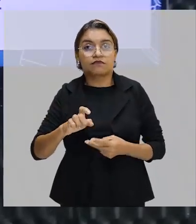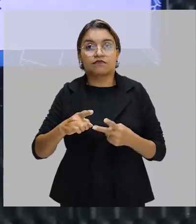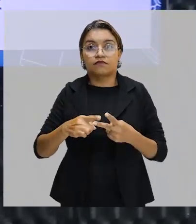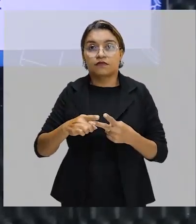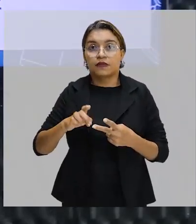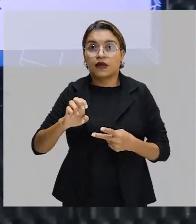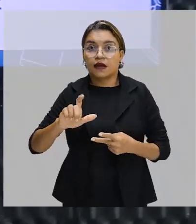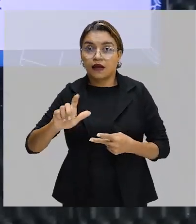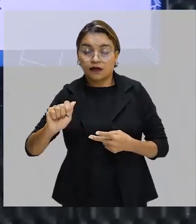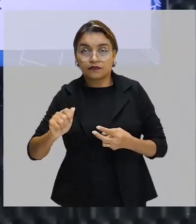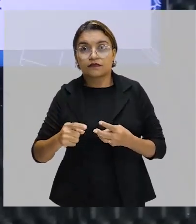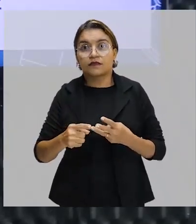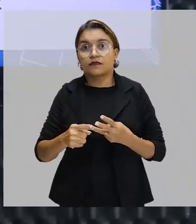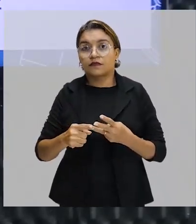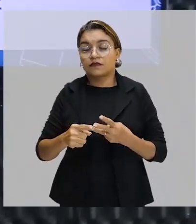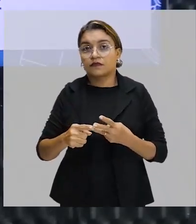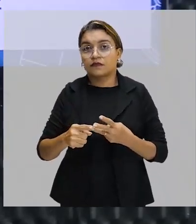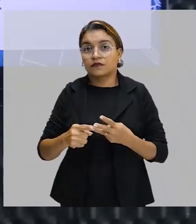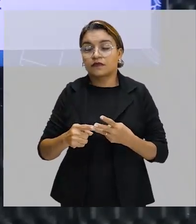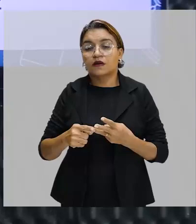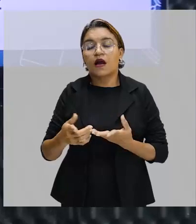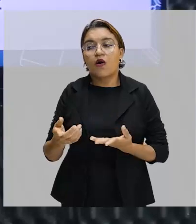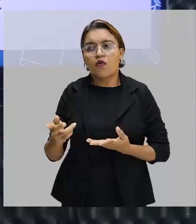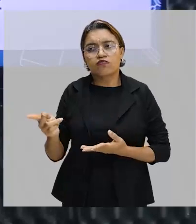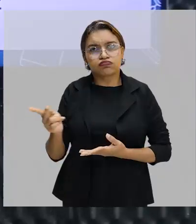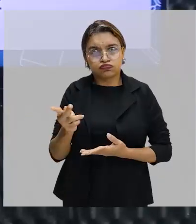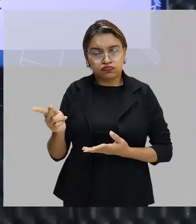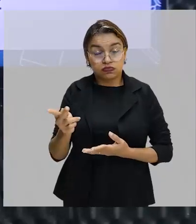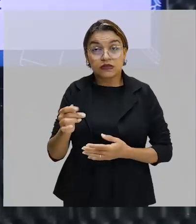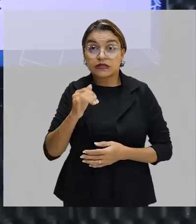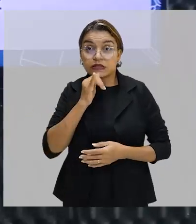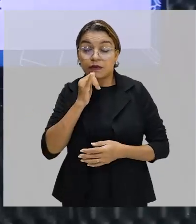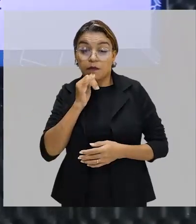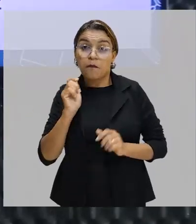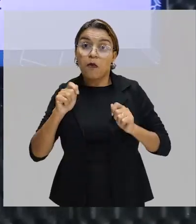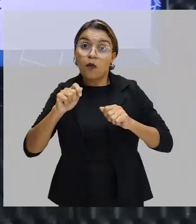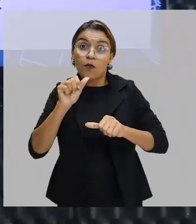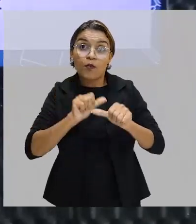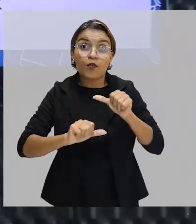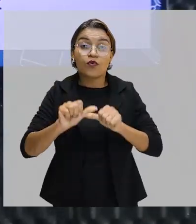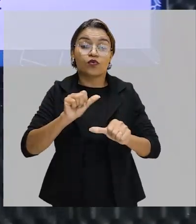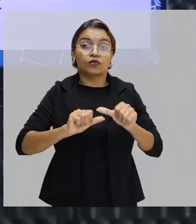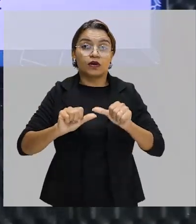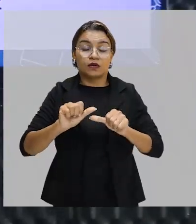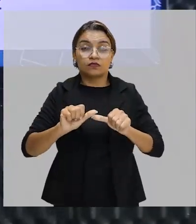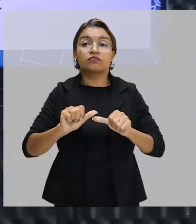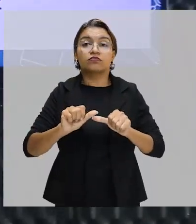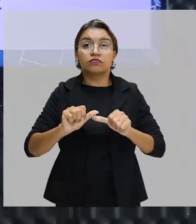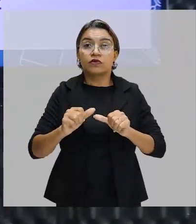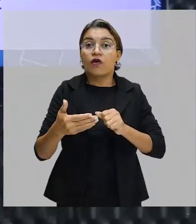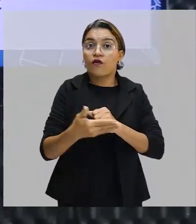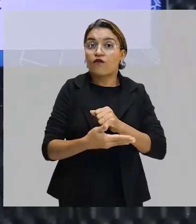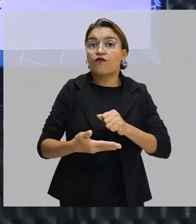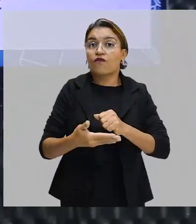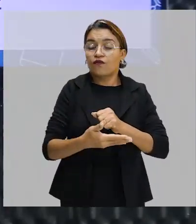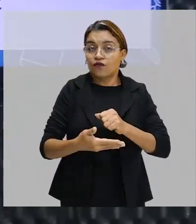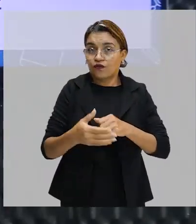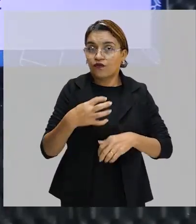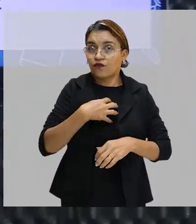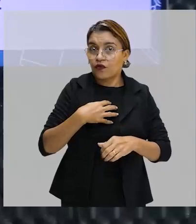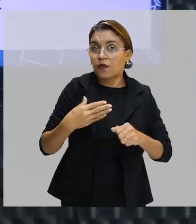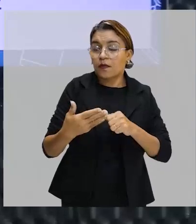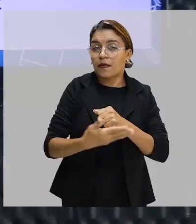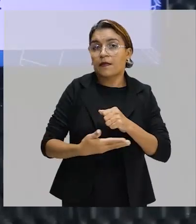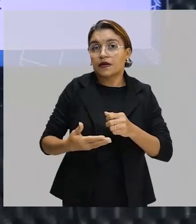verbo diferente dos outros verbos. Ele muda completamente da forma básica dele, ou da forma